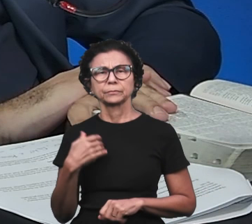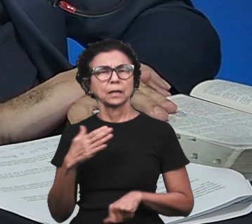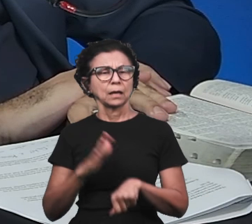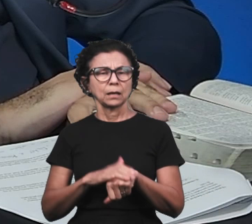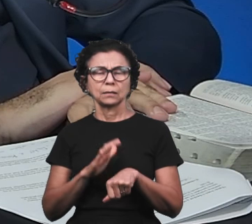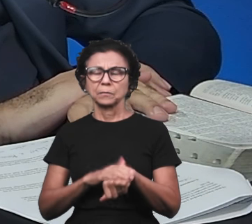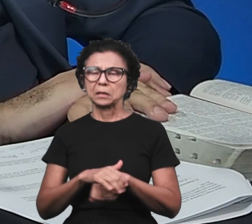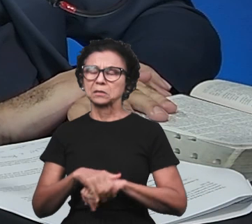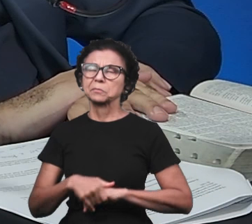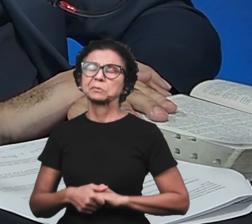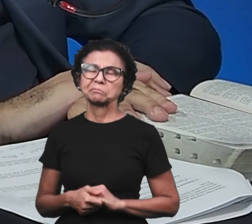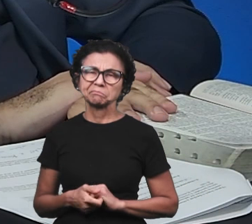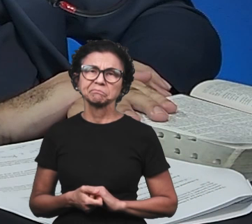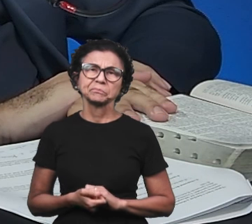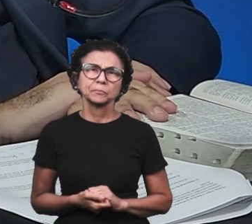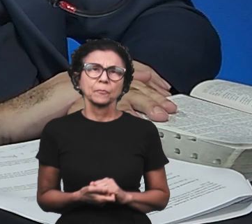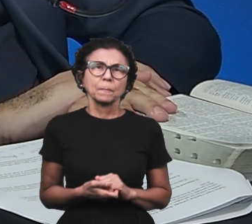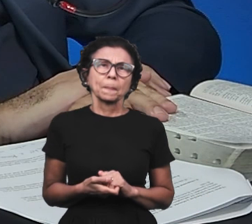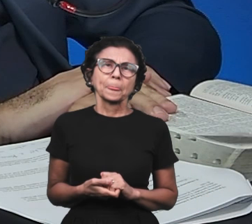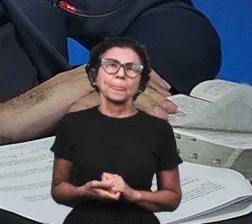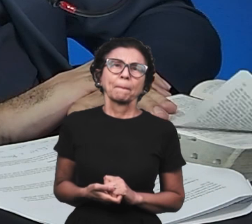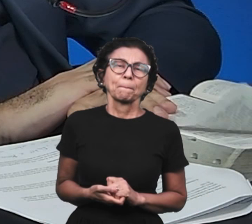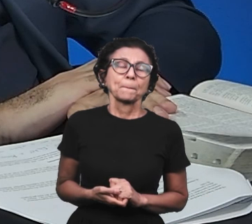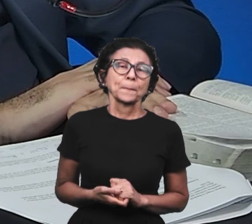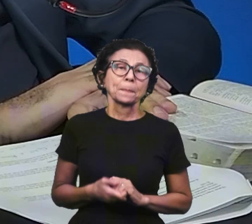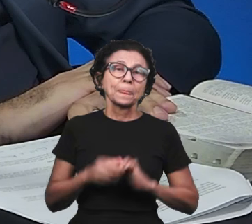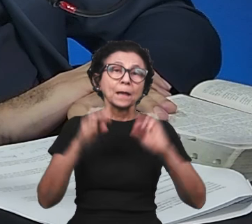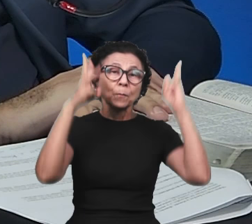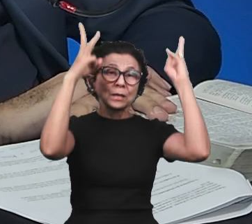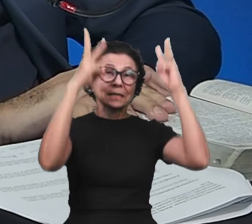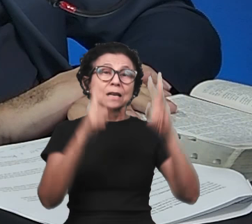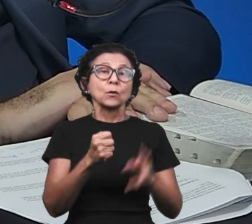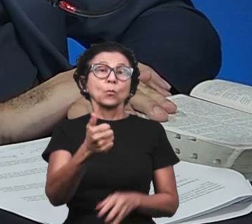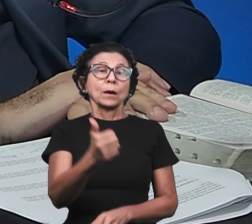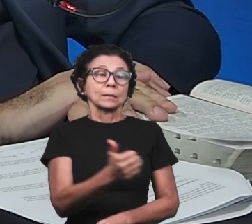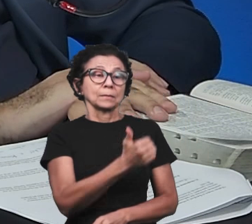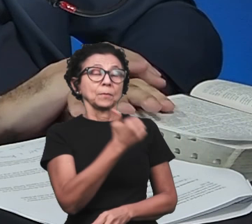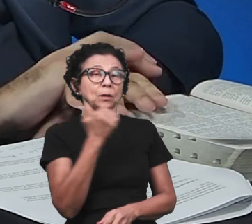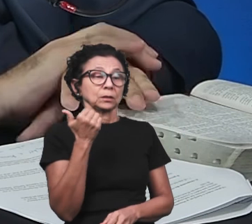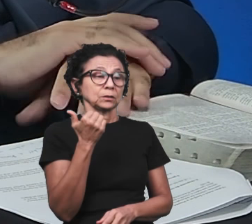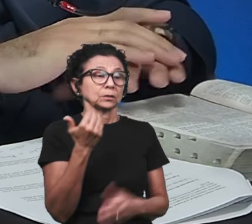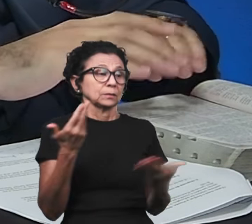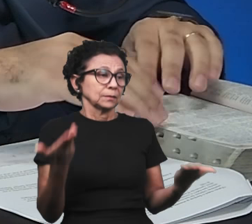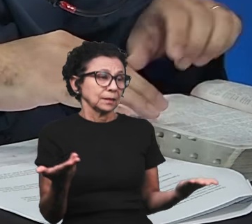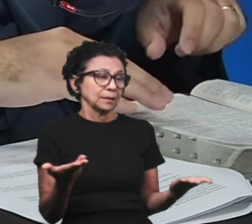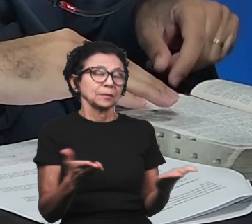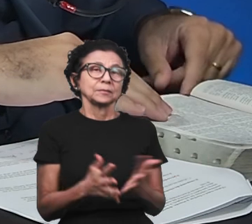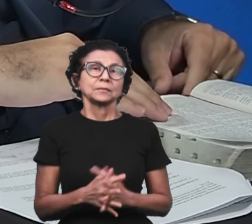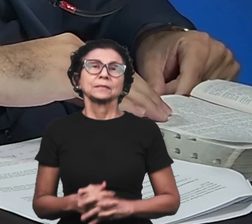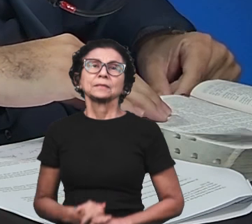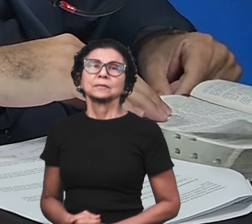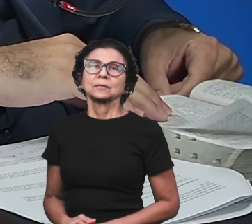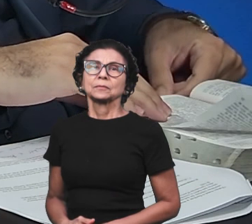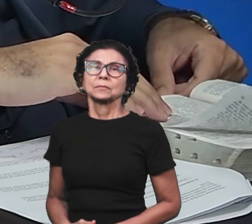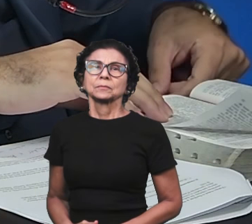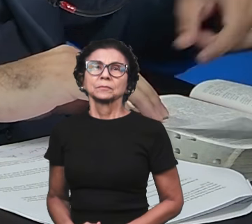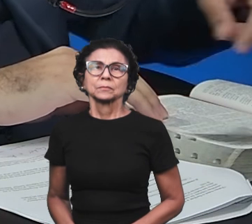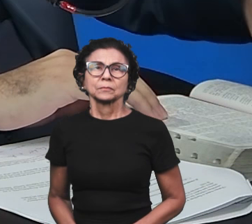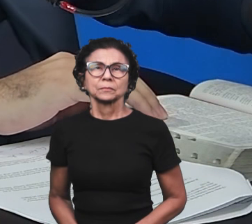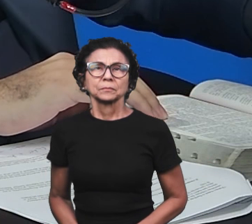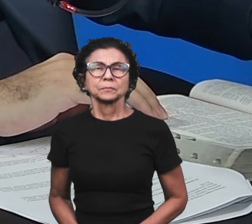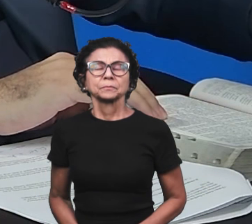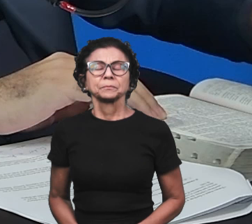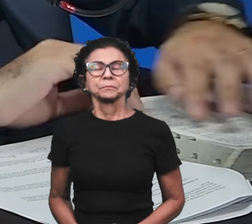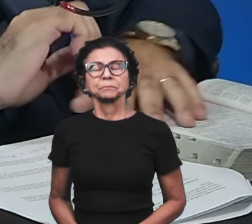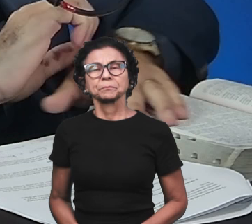momento em que Moisés foi condenado à morte, ele não foi porque o decreto veio depois. Né? Mas Moisés foi decretado a